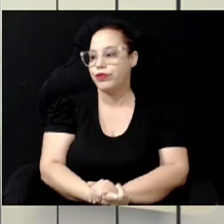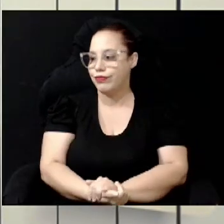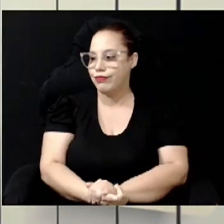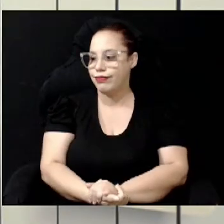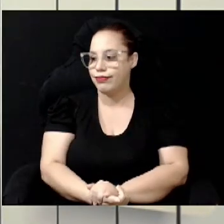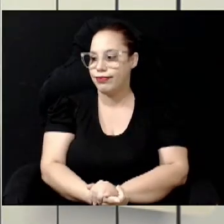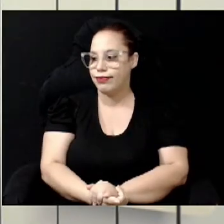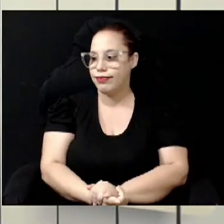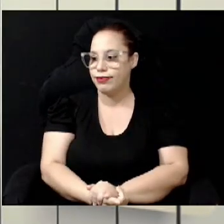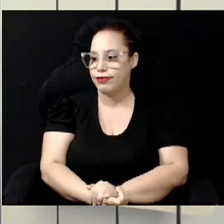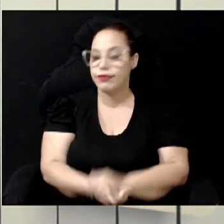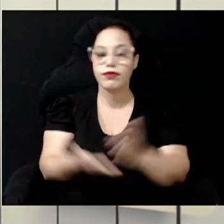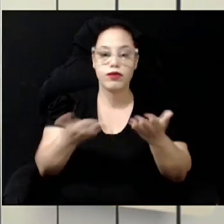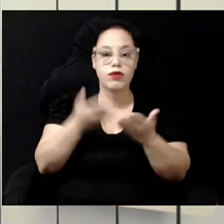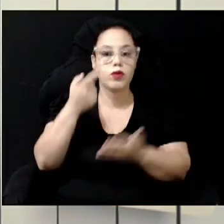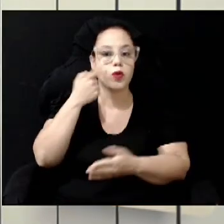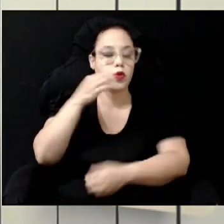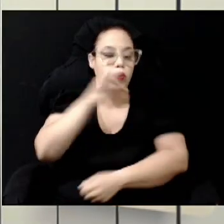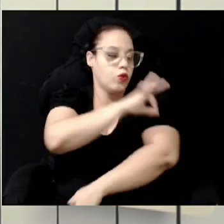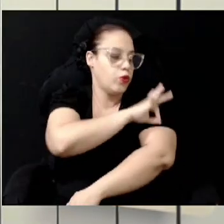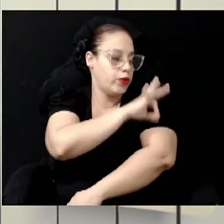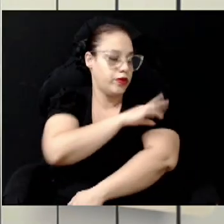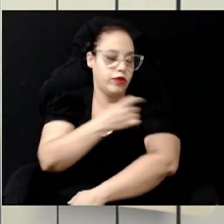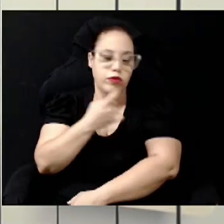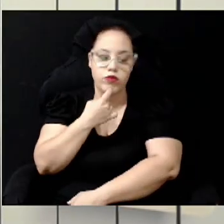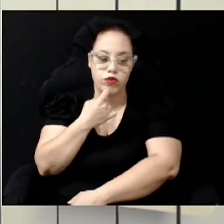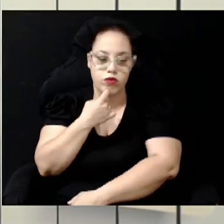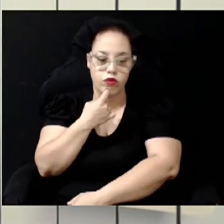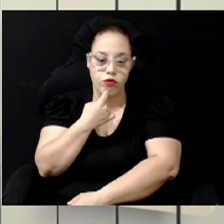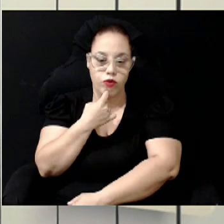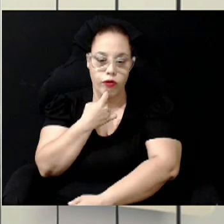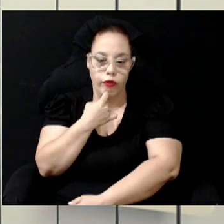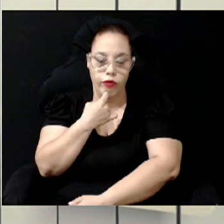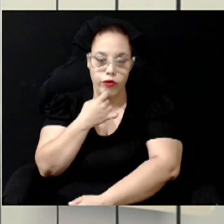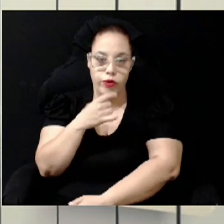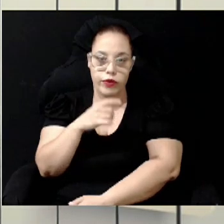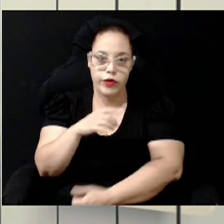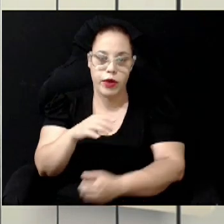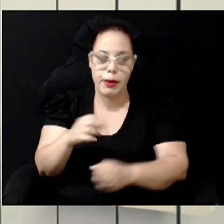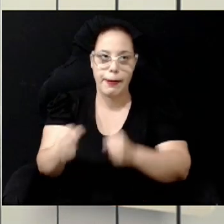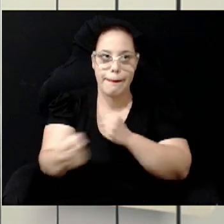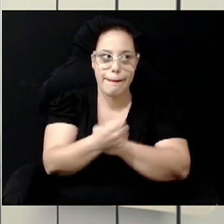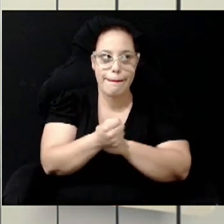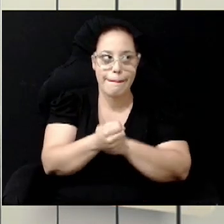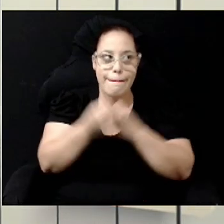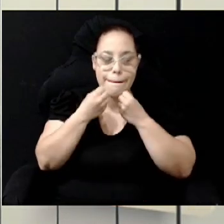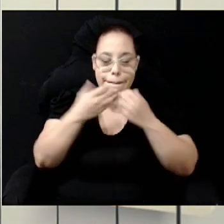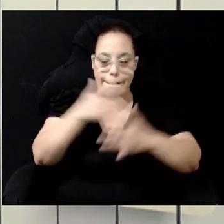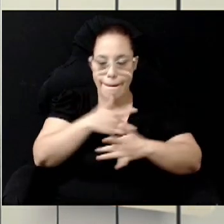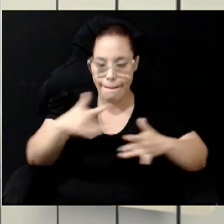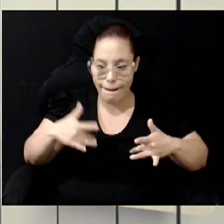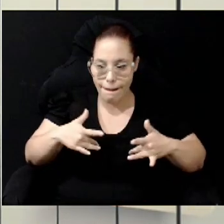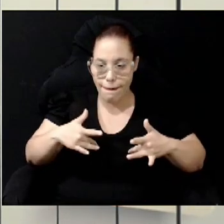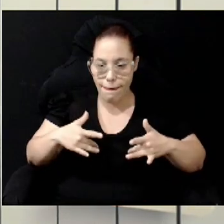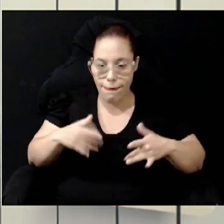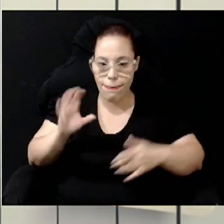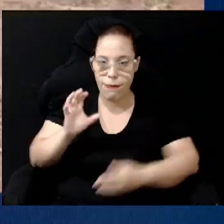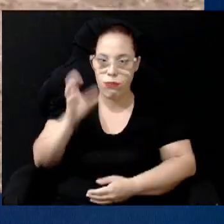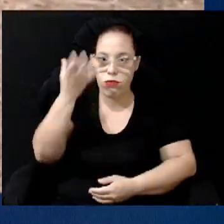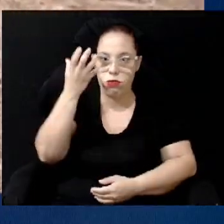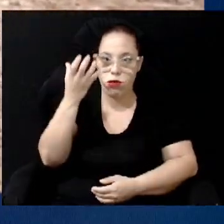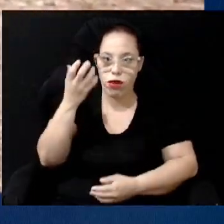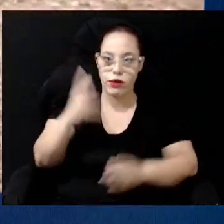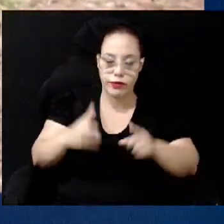E olha só, a Prefeitura de Campinas, por meio do Departamento de Proteção e Bem-Estar Animal, realizou a cirurgia